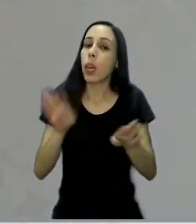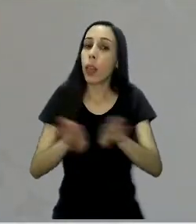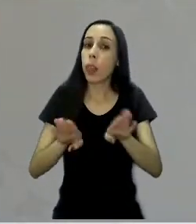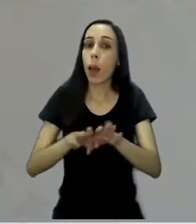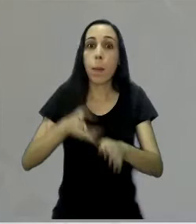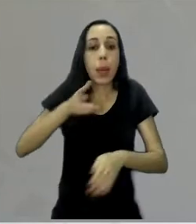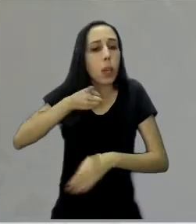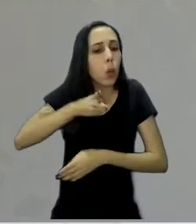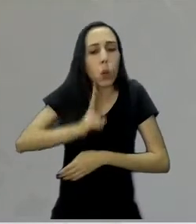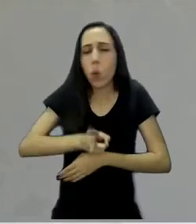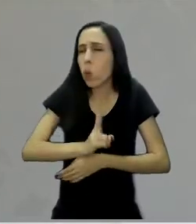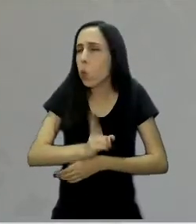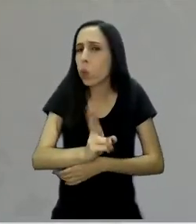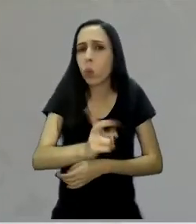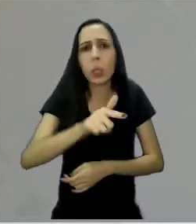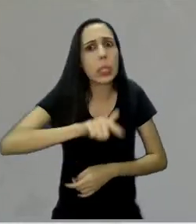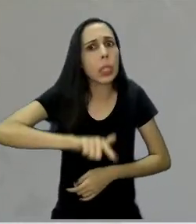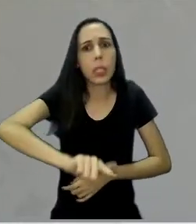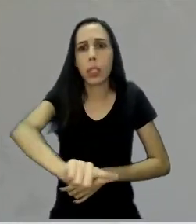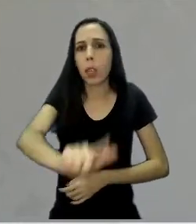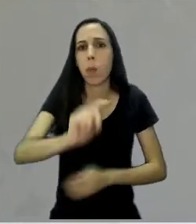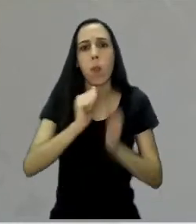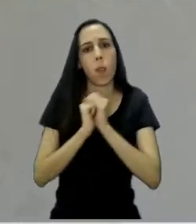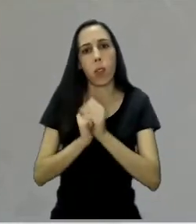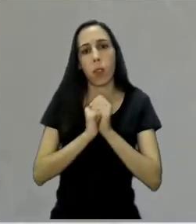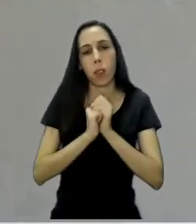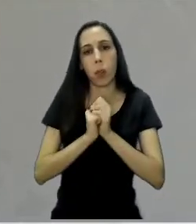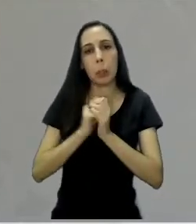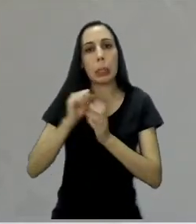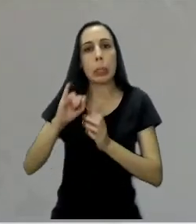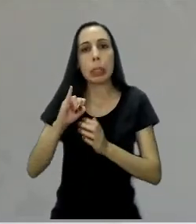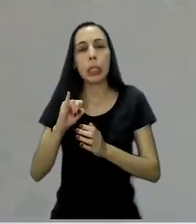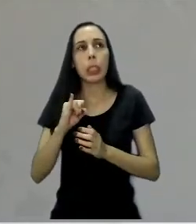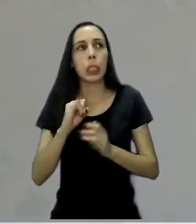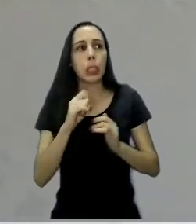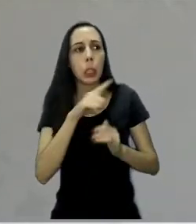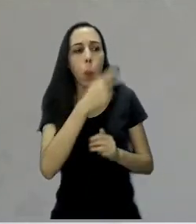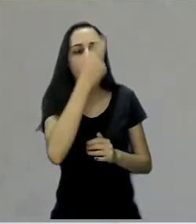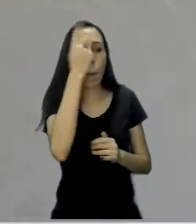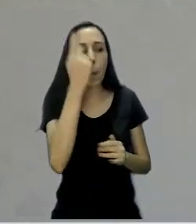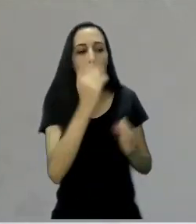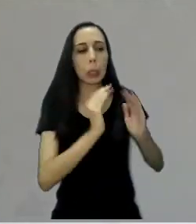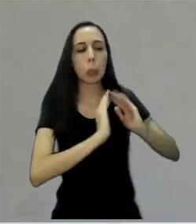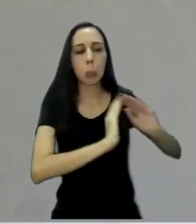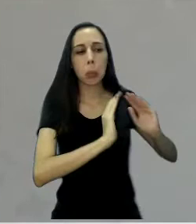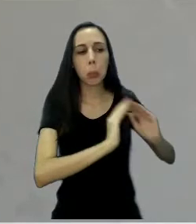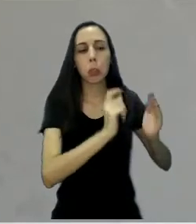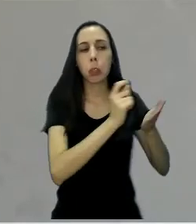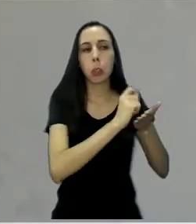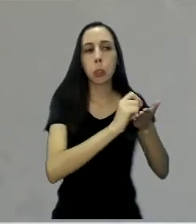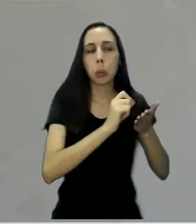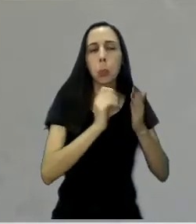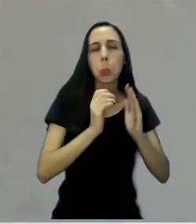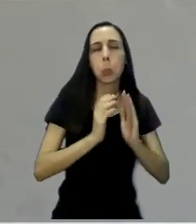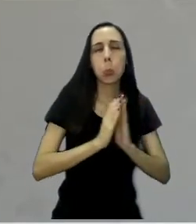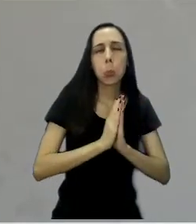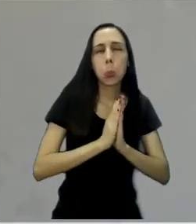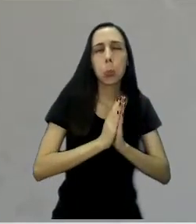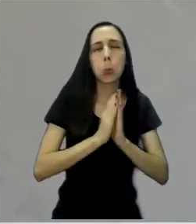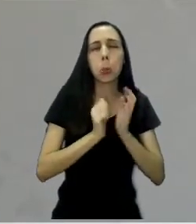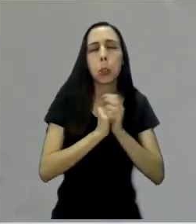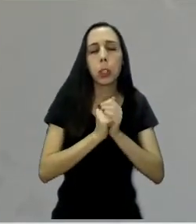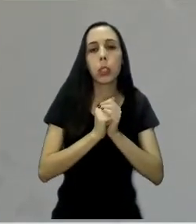E ser perseverante na oração. Se nós vamos com um pedido, vamos rezar por alguém, por uma pessoa da nossa